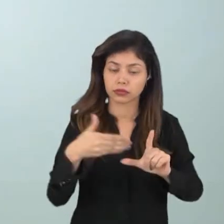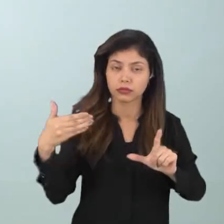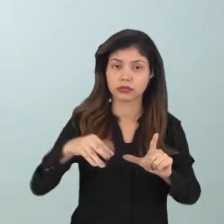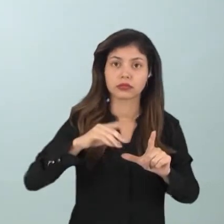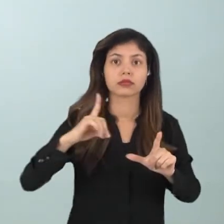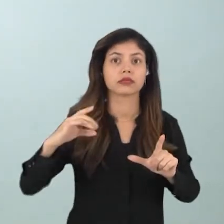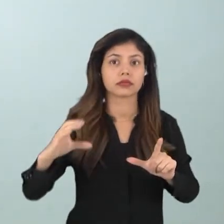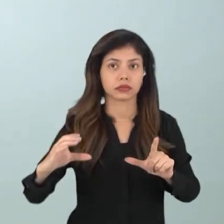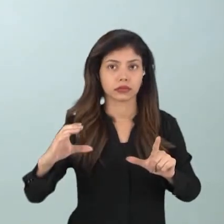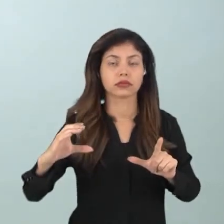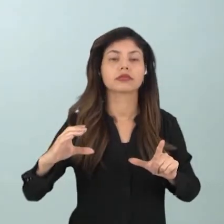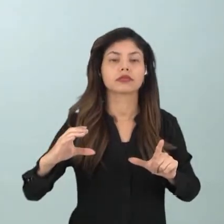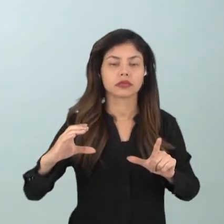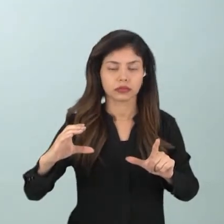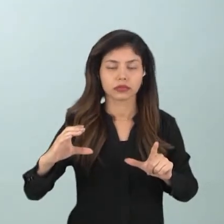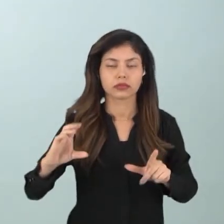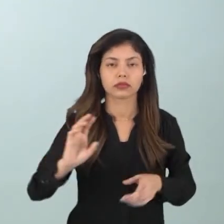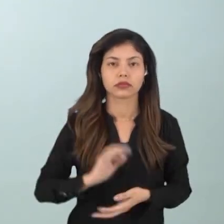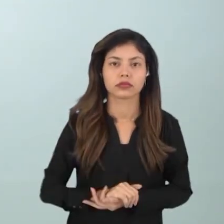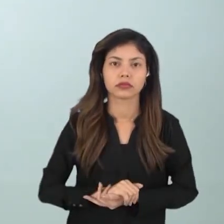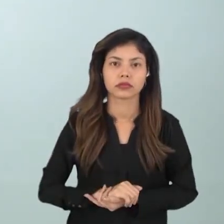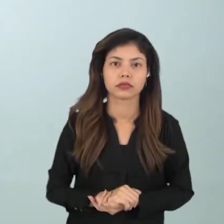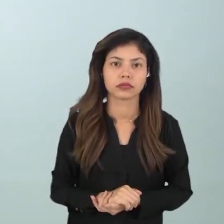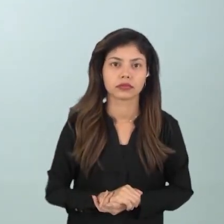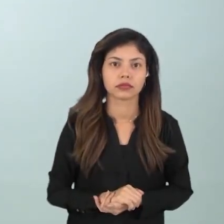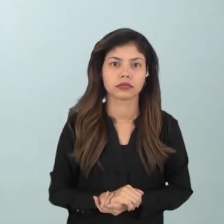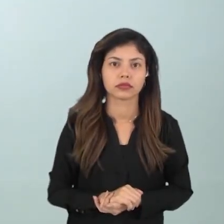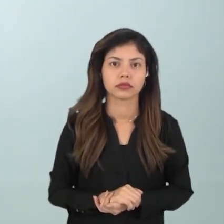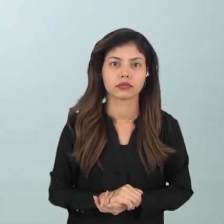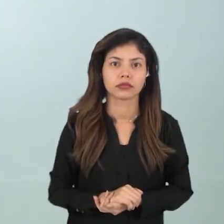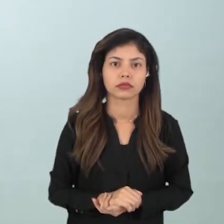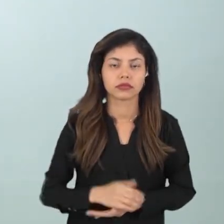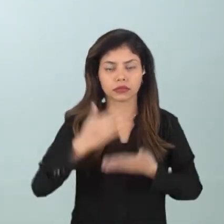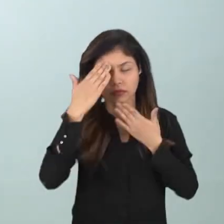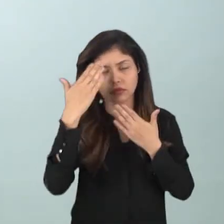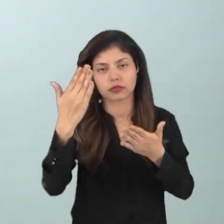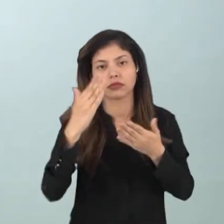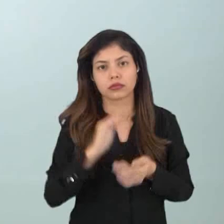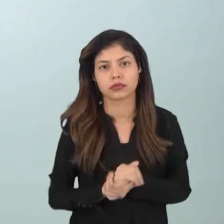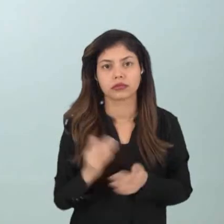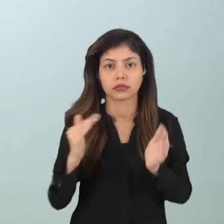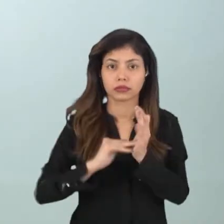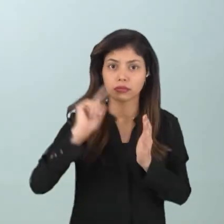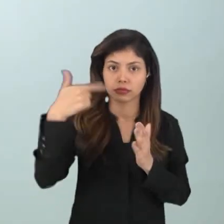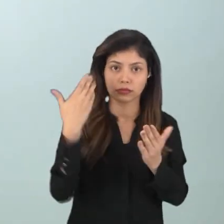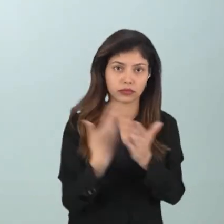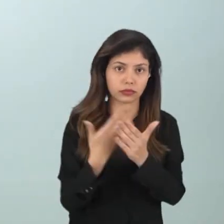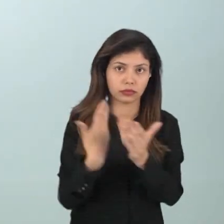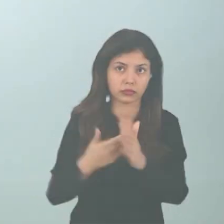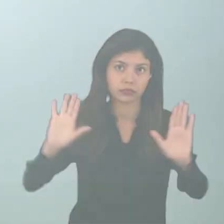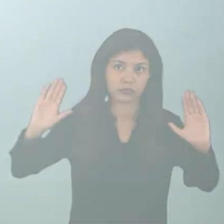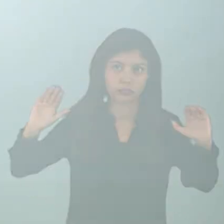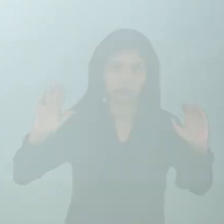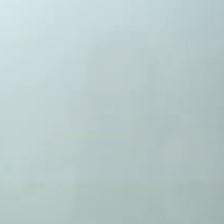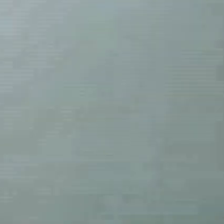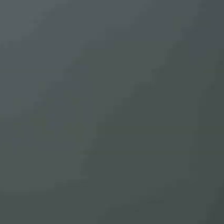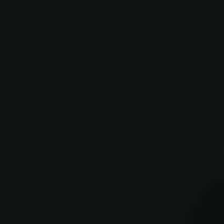essa aula, basta acessar a plataforma da Eduque. Meus agradecimentos e até a próxima aula.